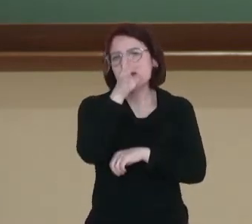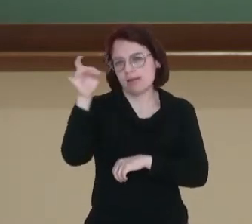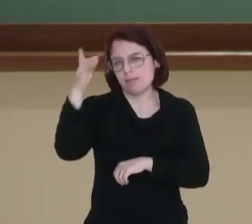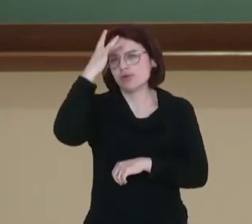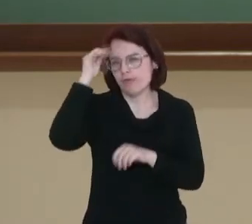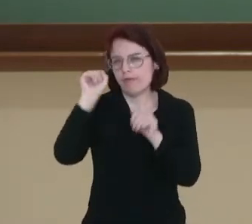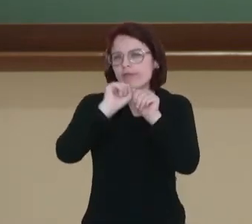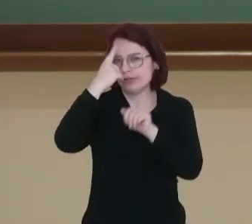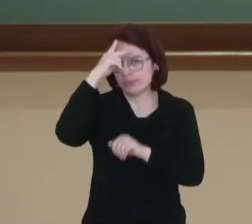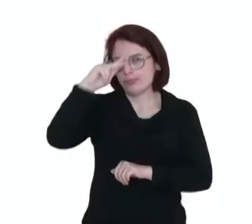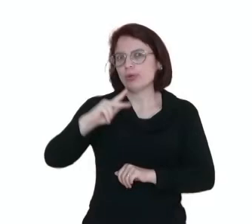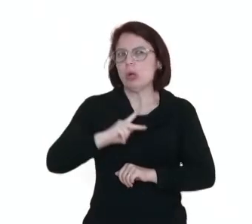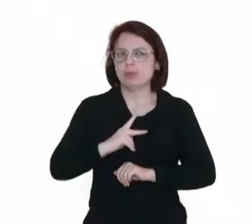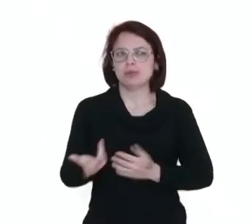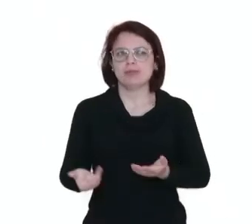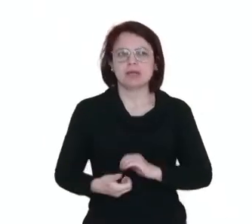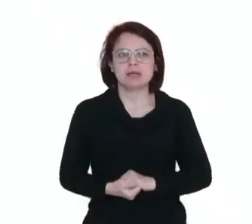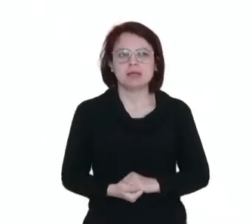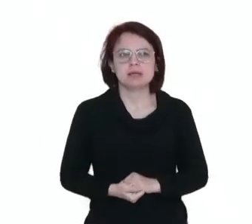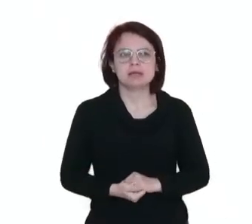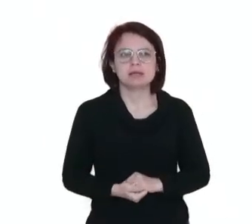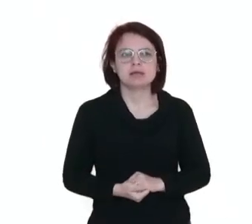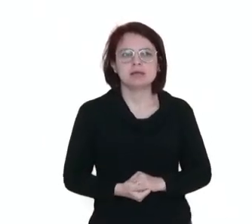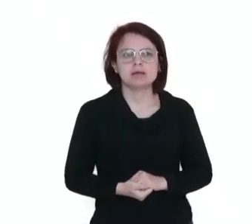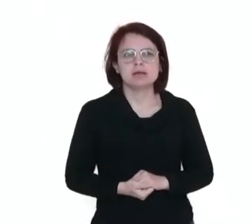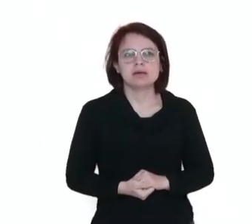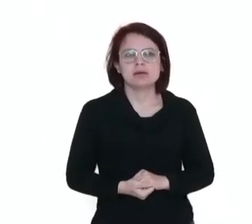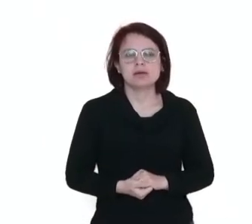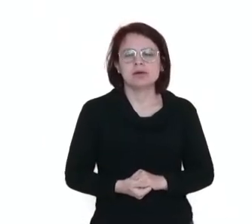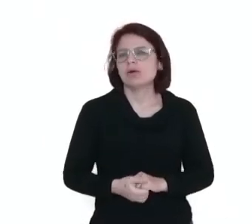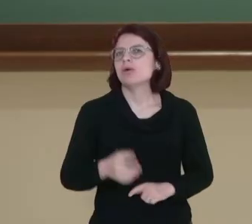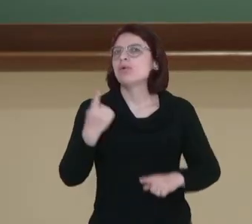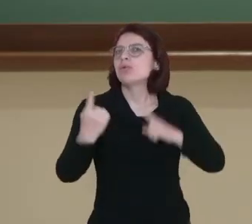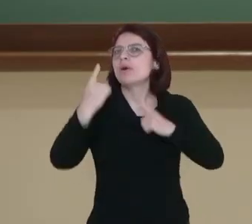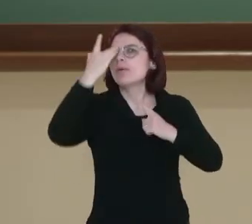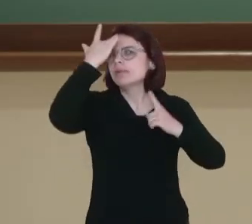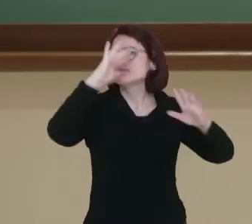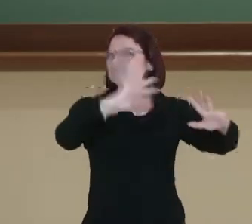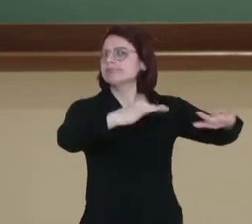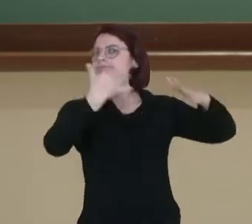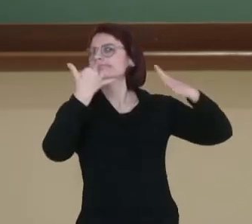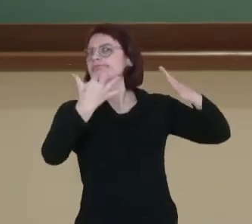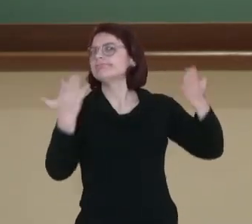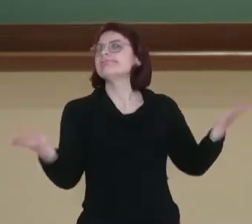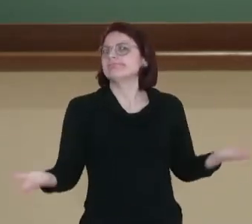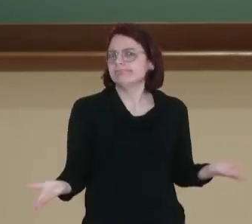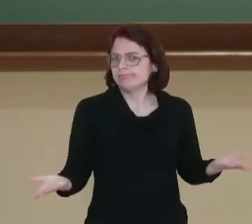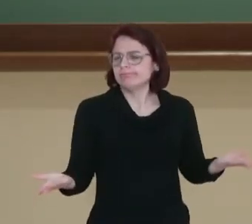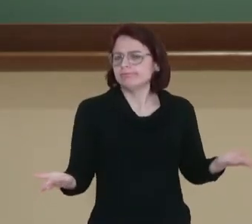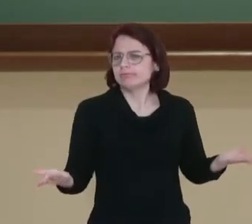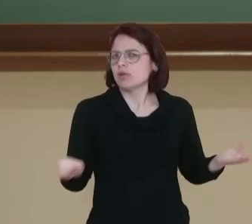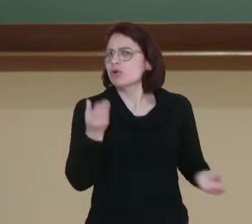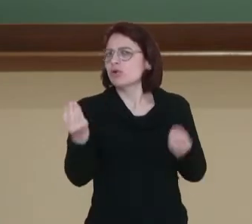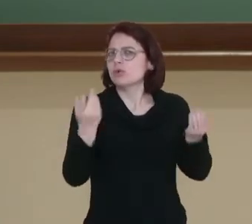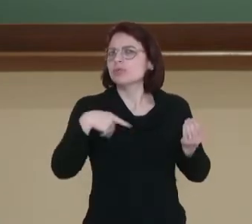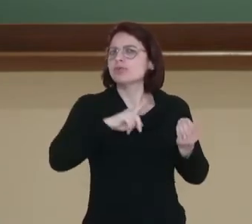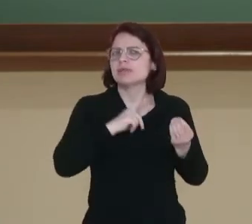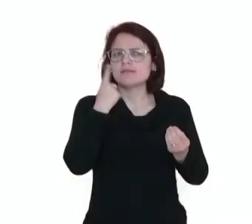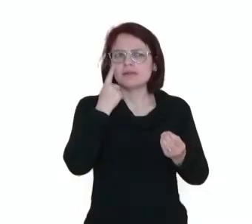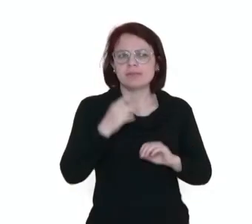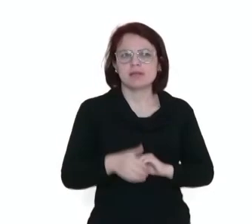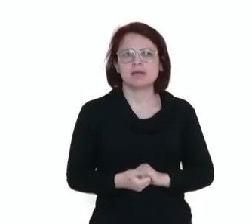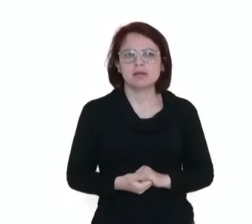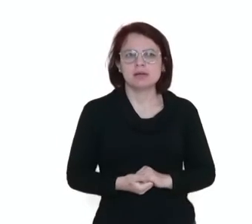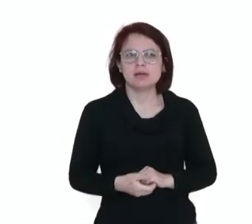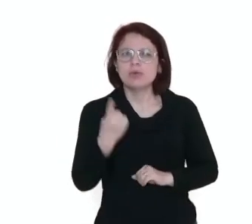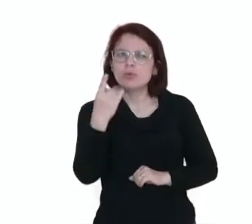certo? Vamos lá. Qual que pode ser o público leitor, então, do meu texto, né? Como que eu vou administrar isso? Observe lá.